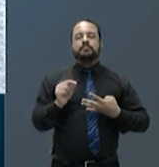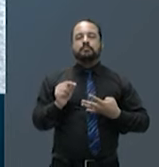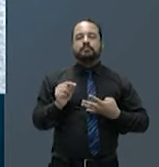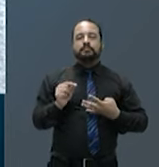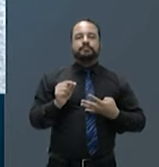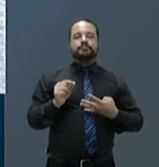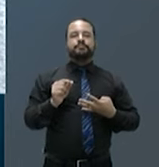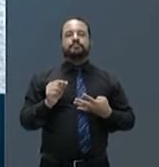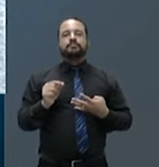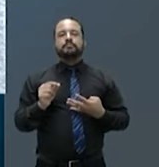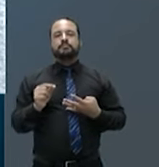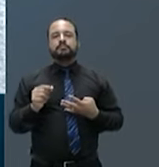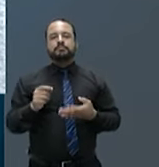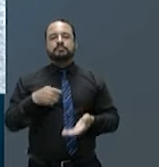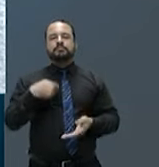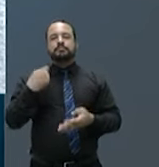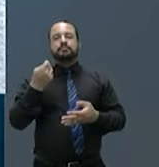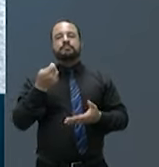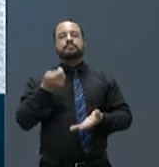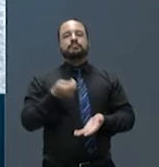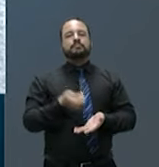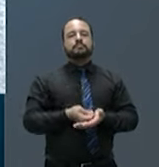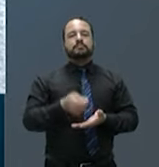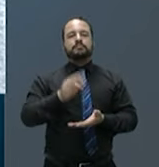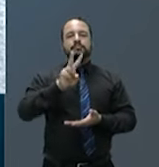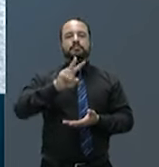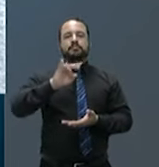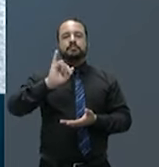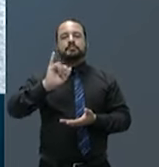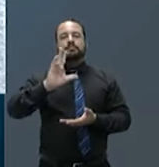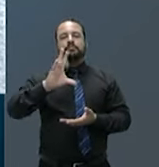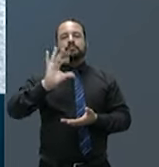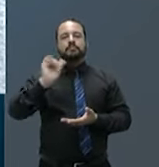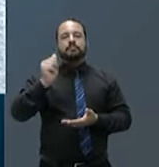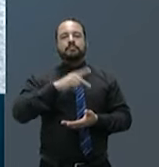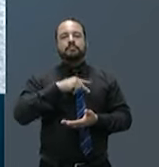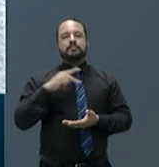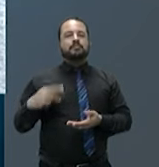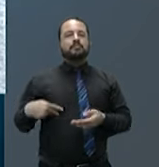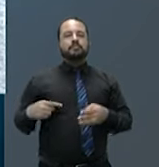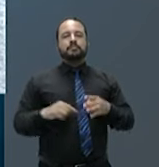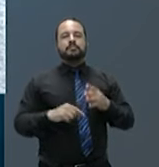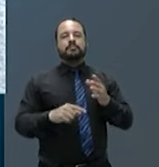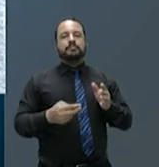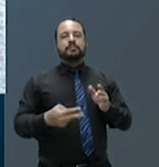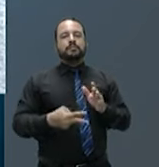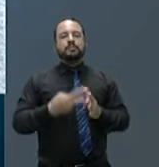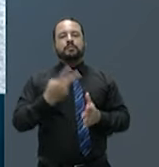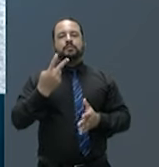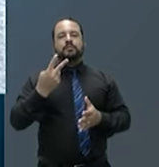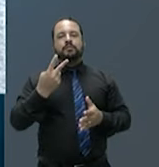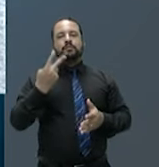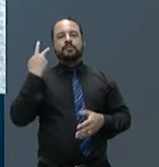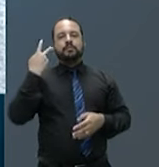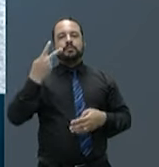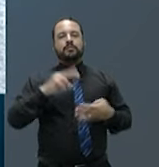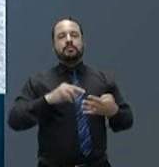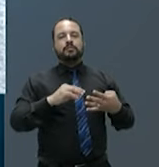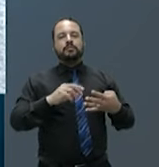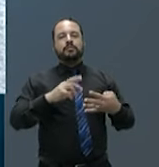A decisão singular da vice-presidência ensejou a interposição de dois recursos simultâneos: agravo